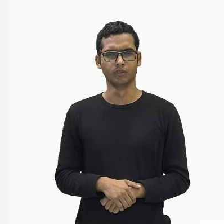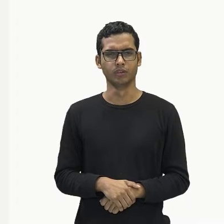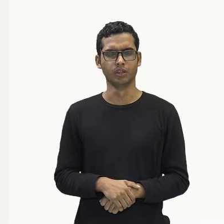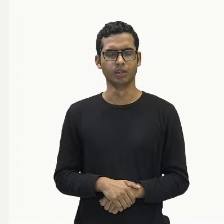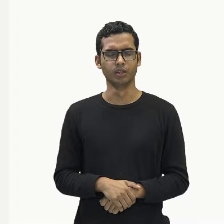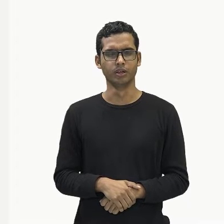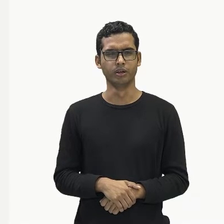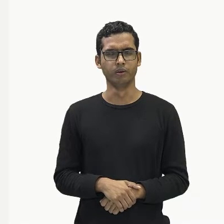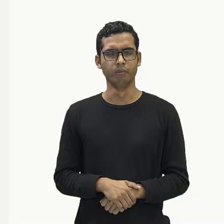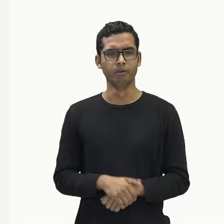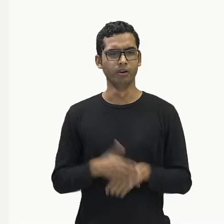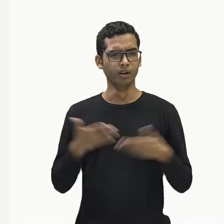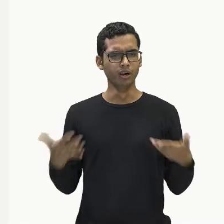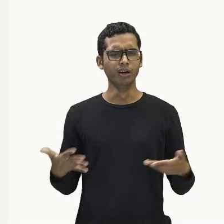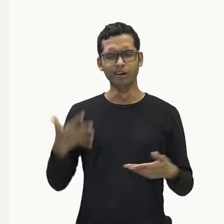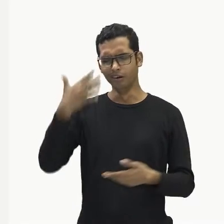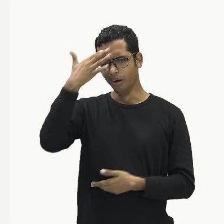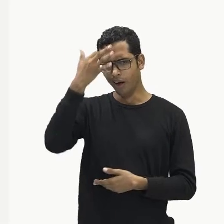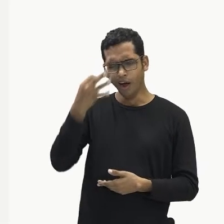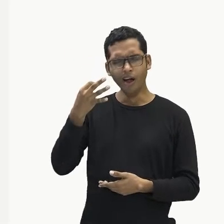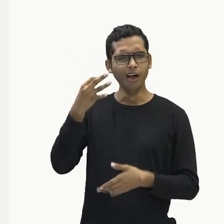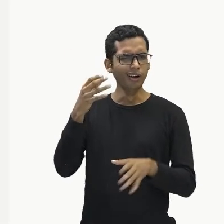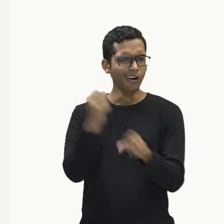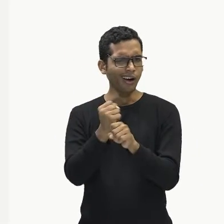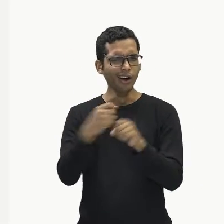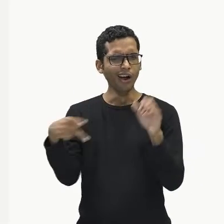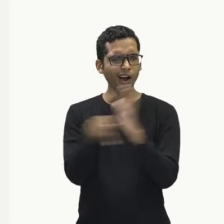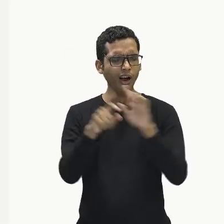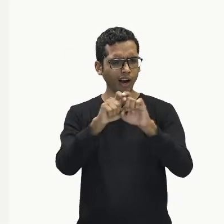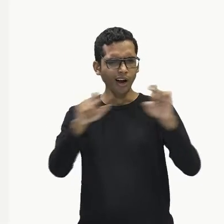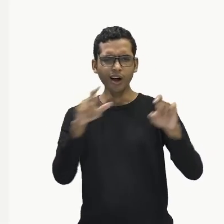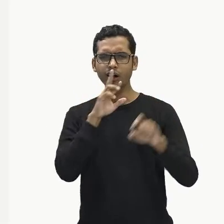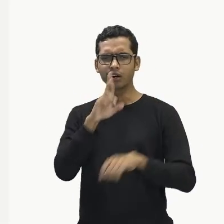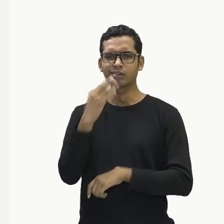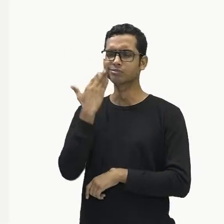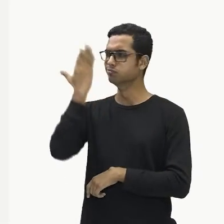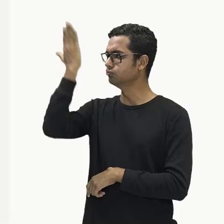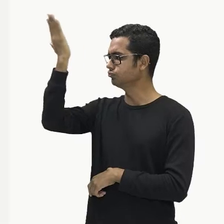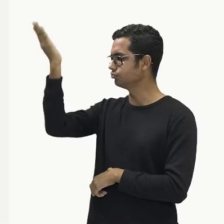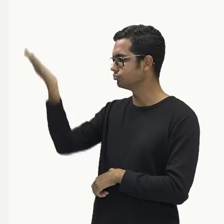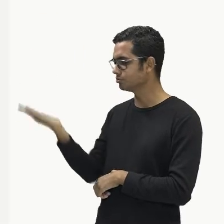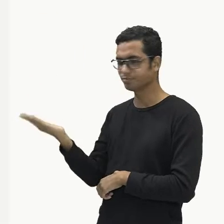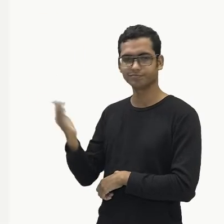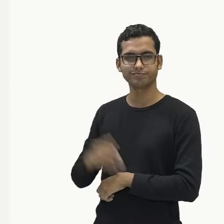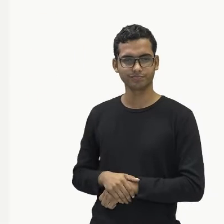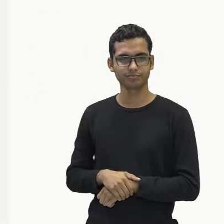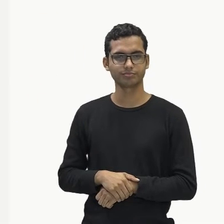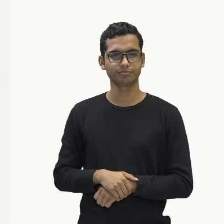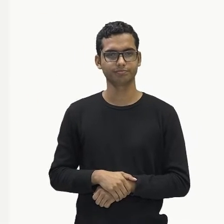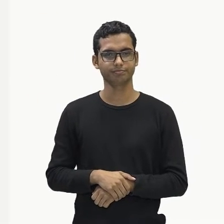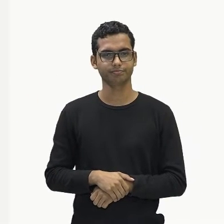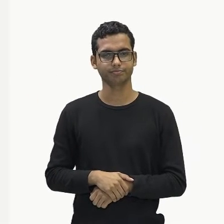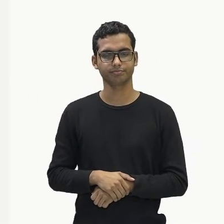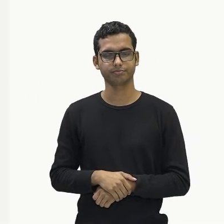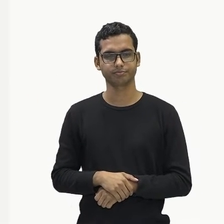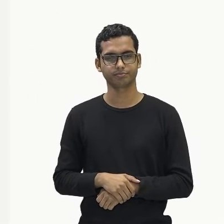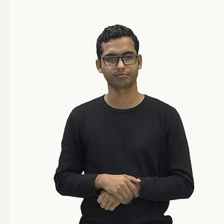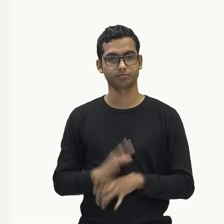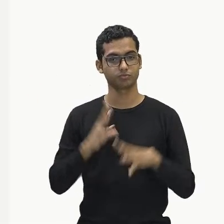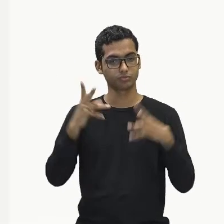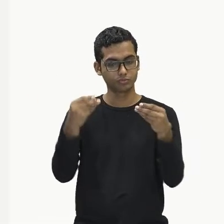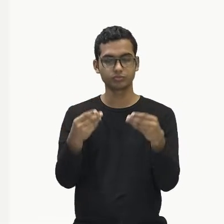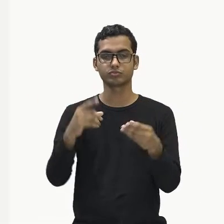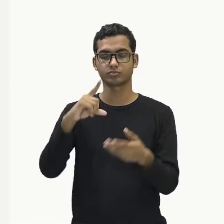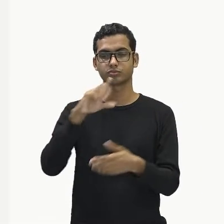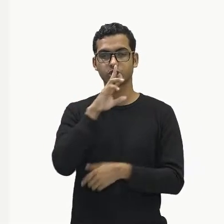vê. Realmente, o resultado aqui, ó, todos deram, todos estão